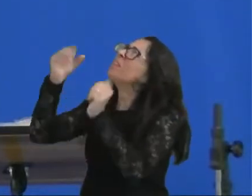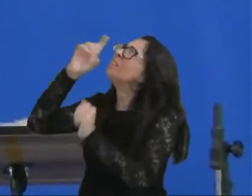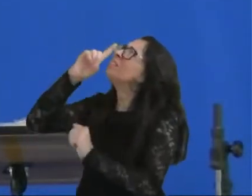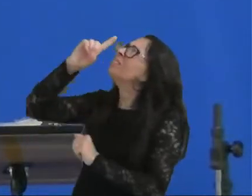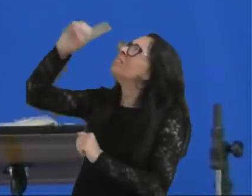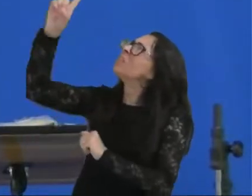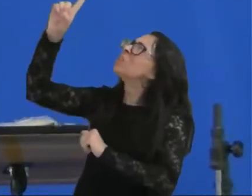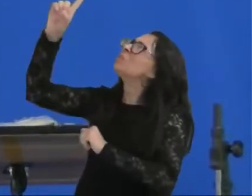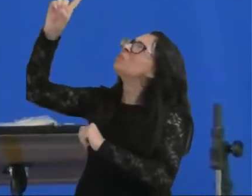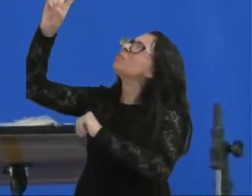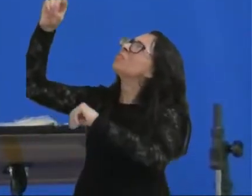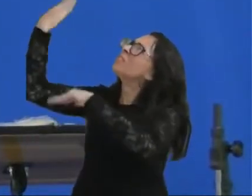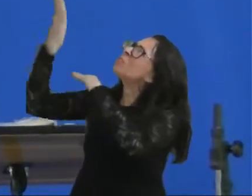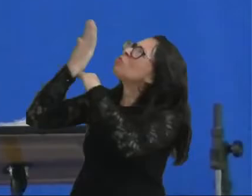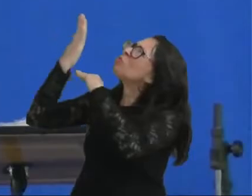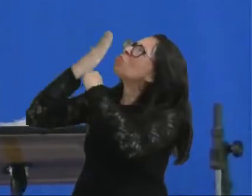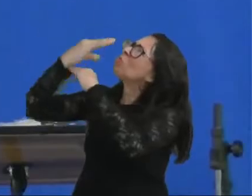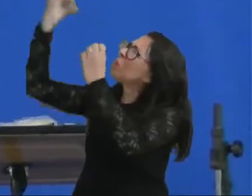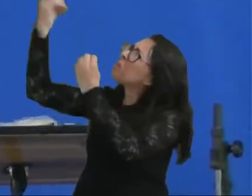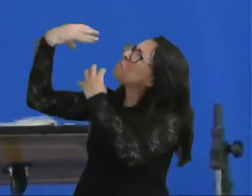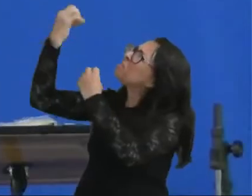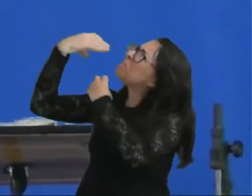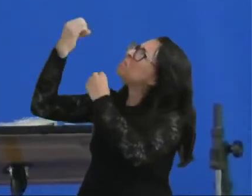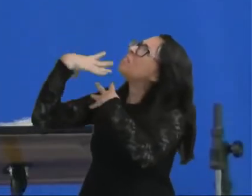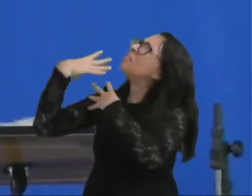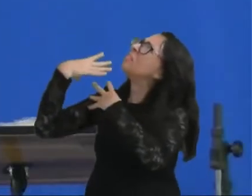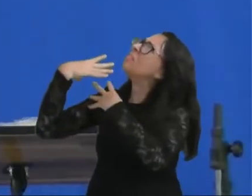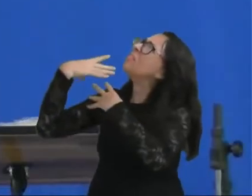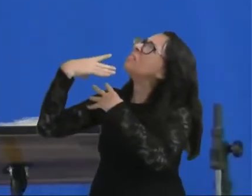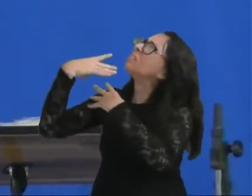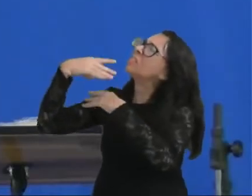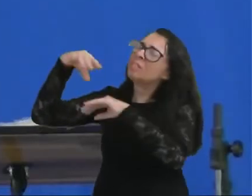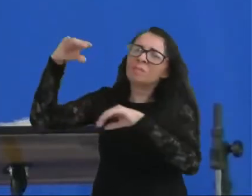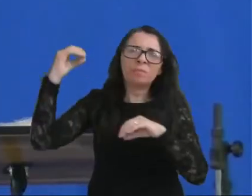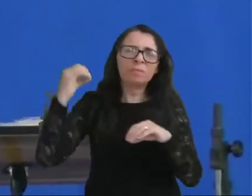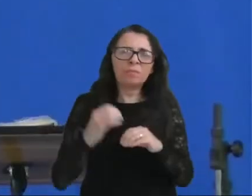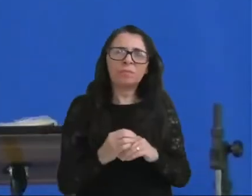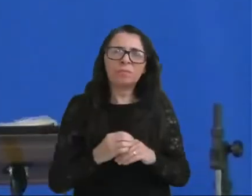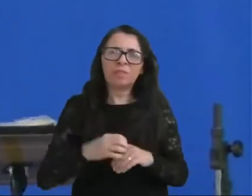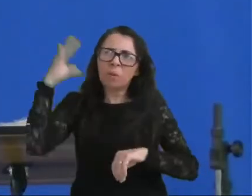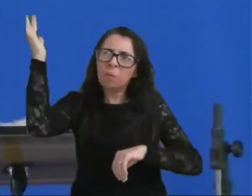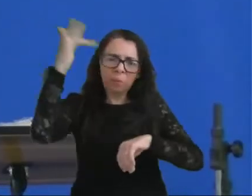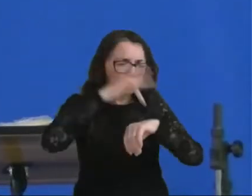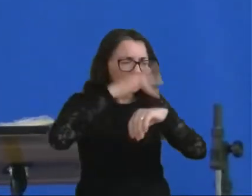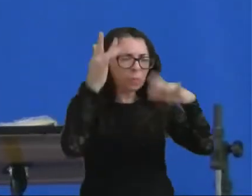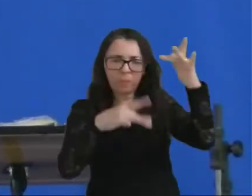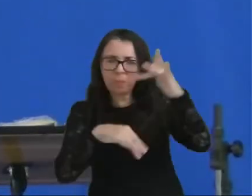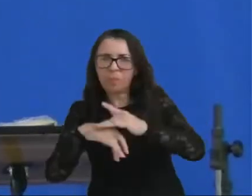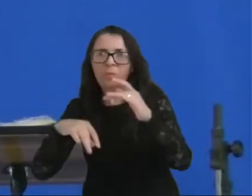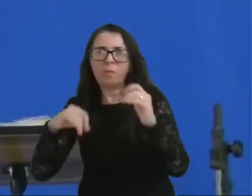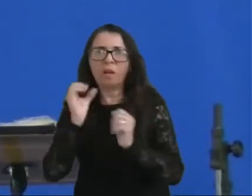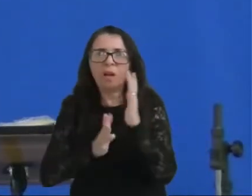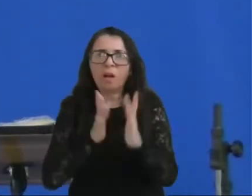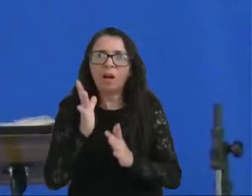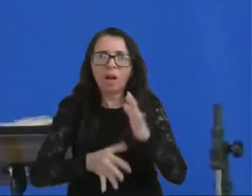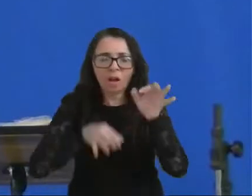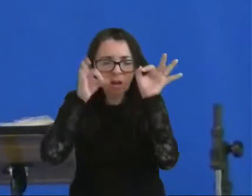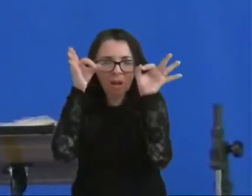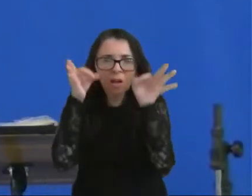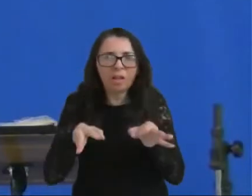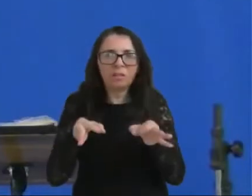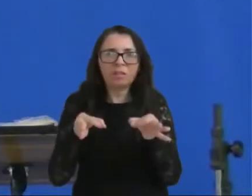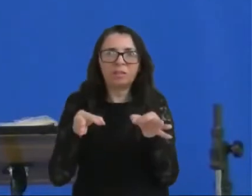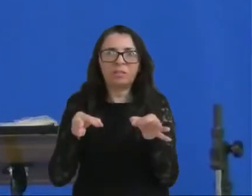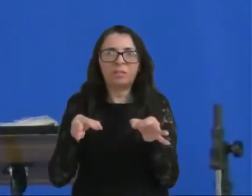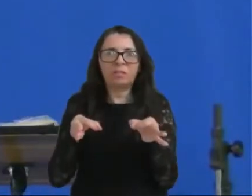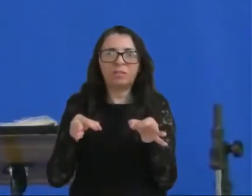O noivo está sempre preparado para nos dar uma nova oportunidade de vida. Você